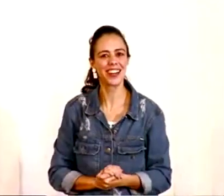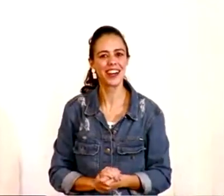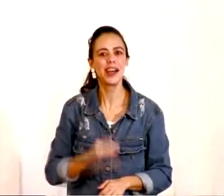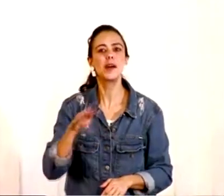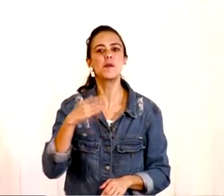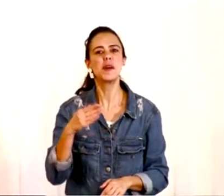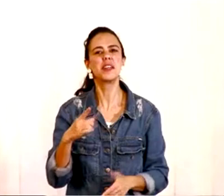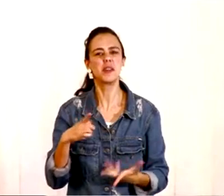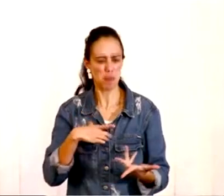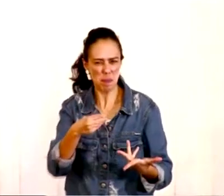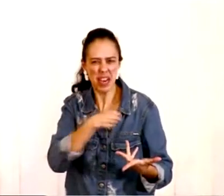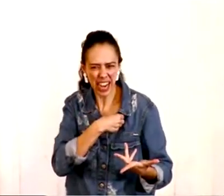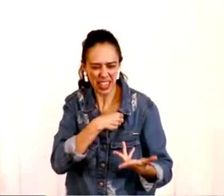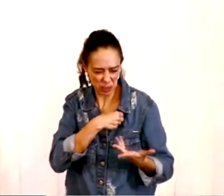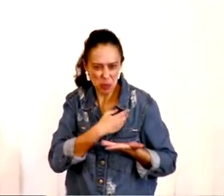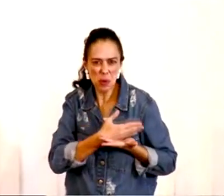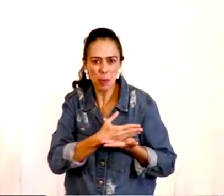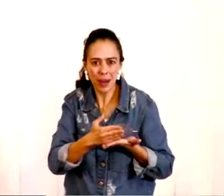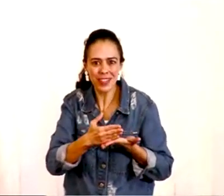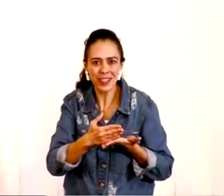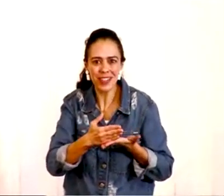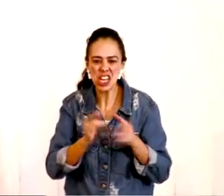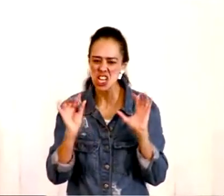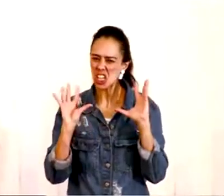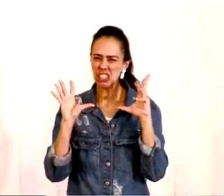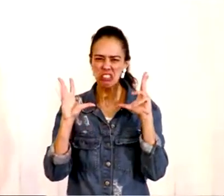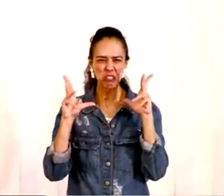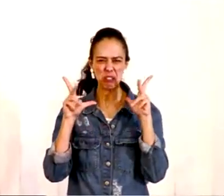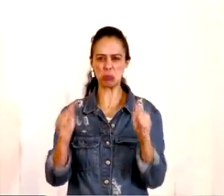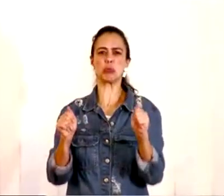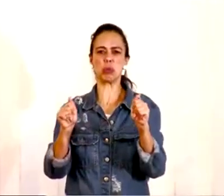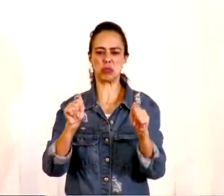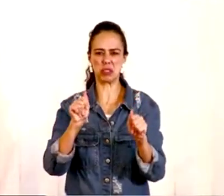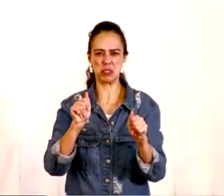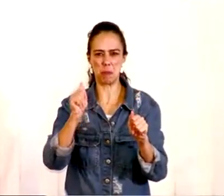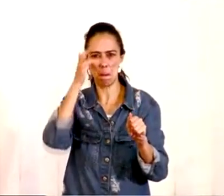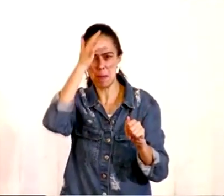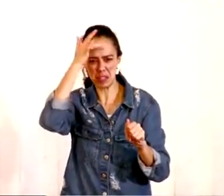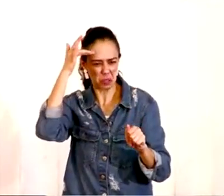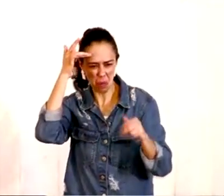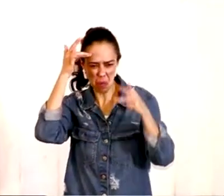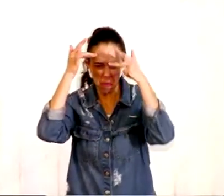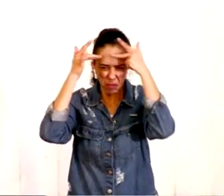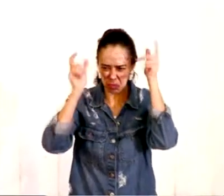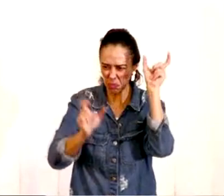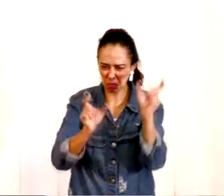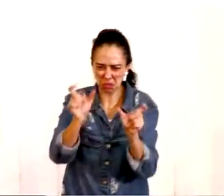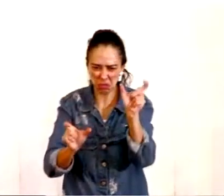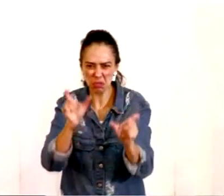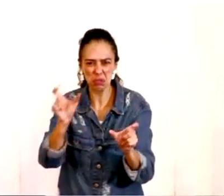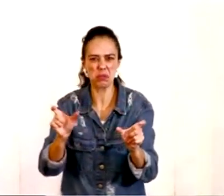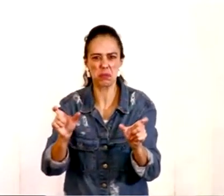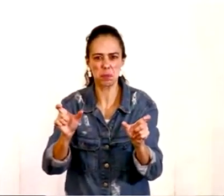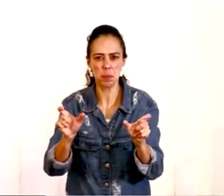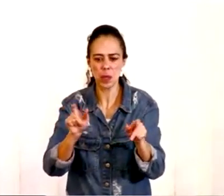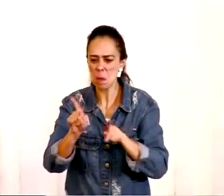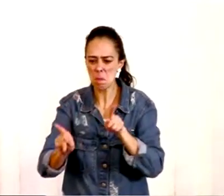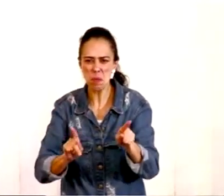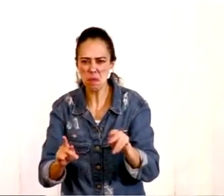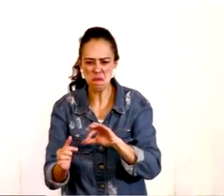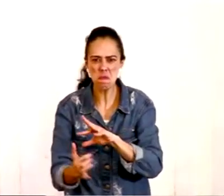humanidade. O homem, não só na sua estrutura, mas na sua funcionalidade, tende para o